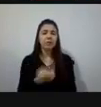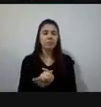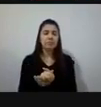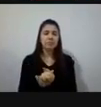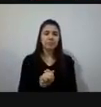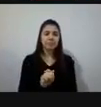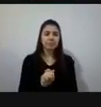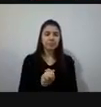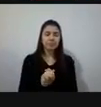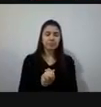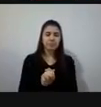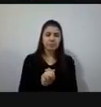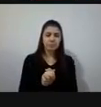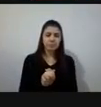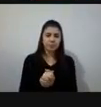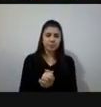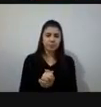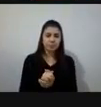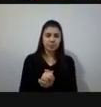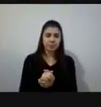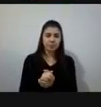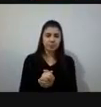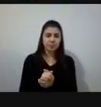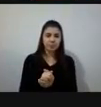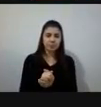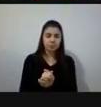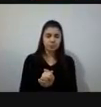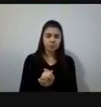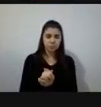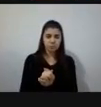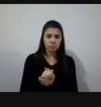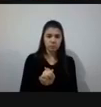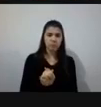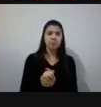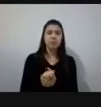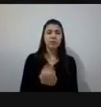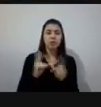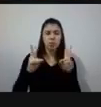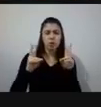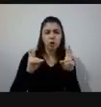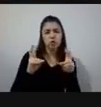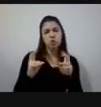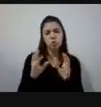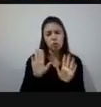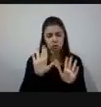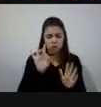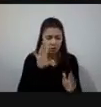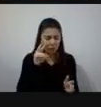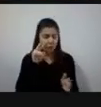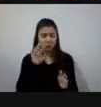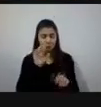Sobre... Peraí só um momentinho que eu tô meio transtornada.